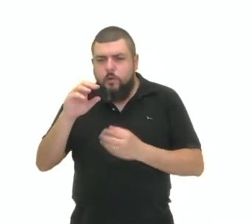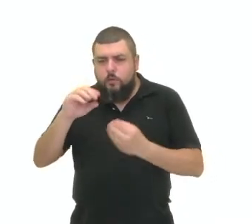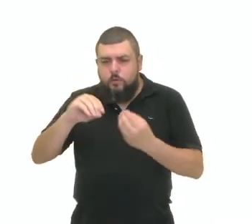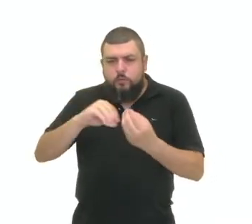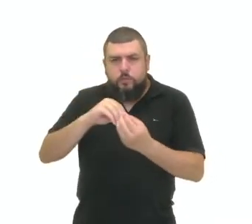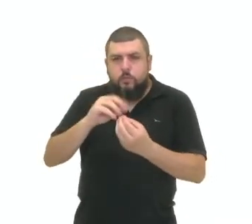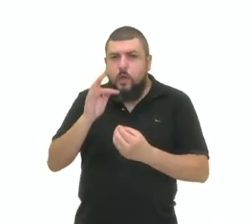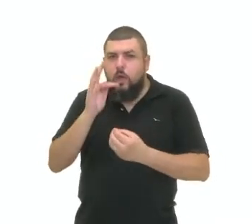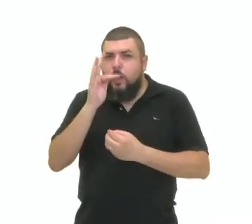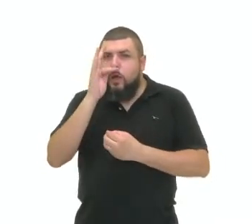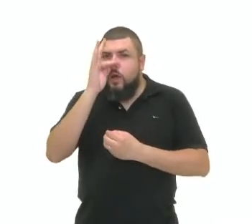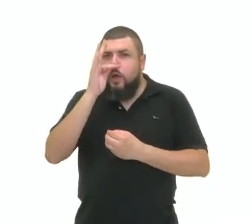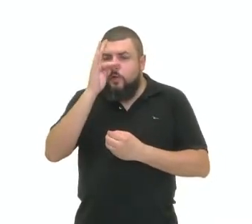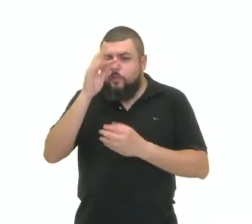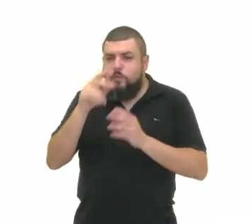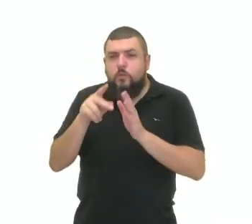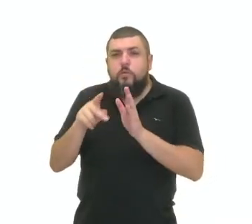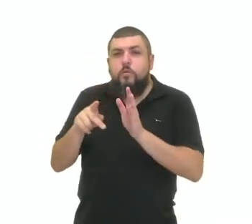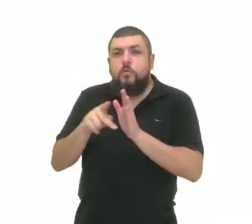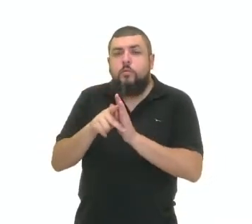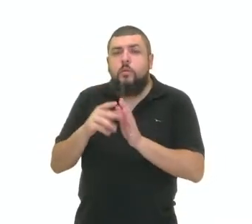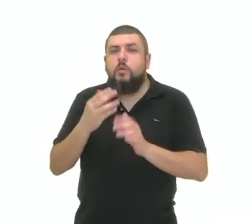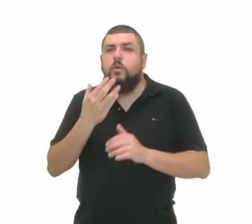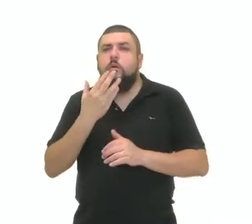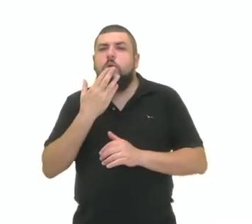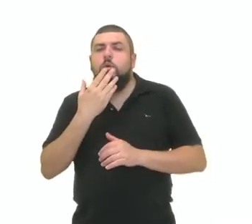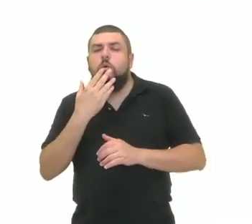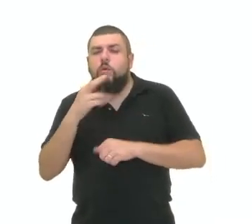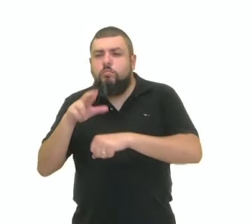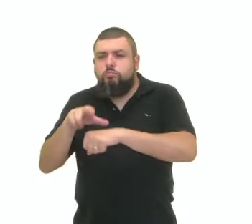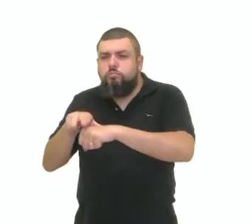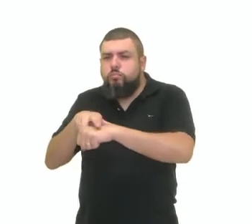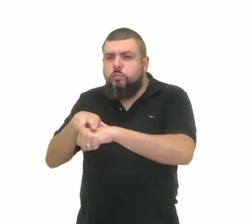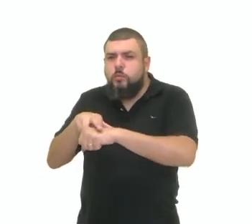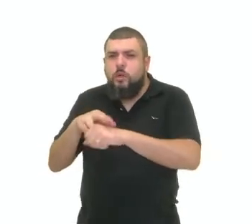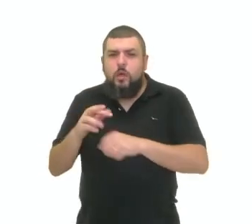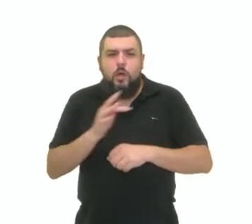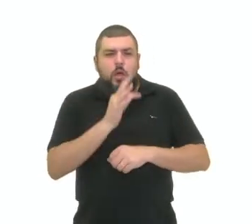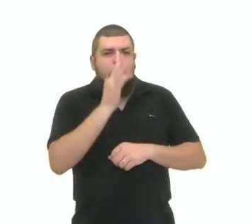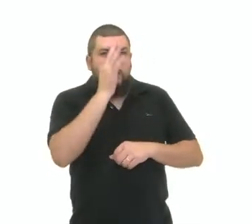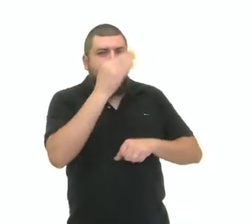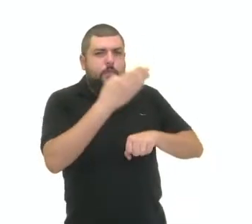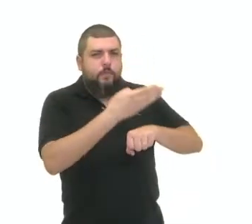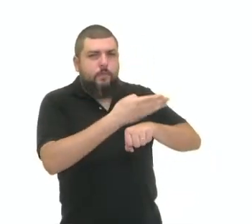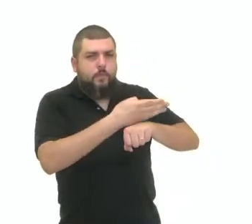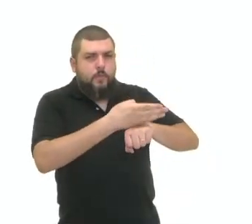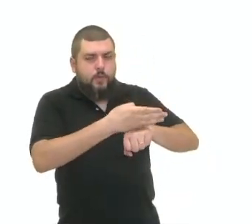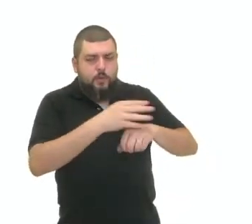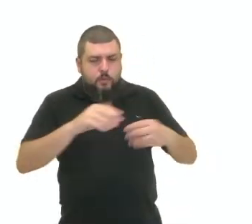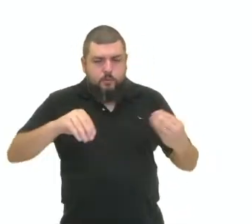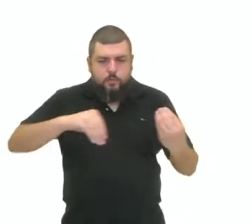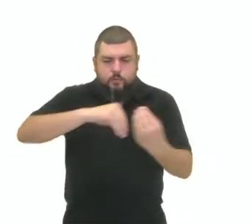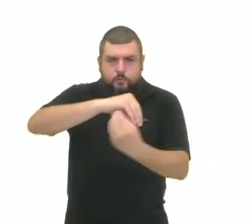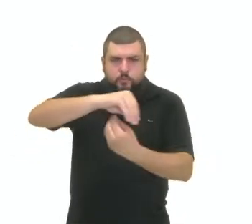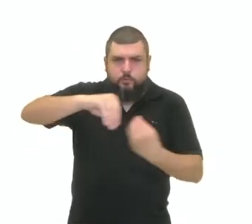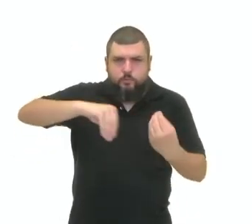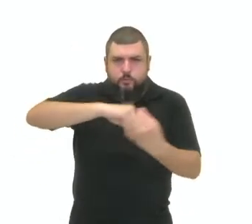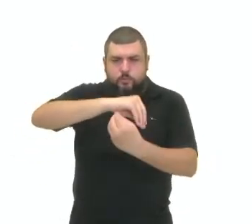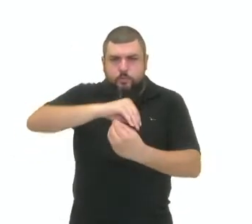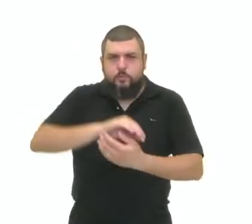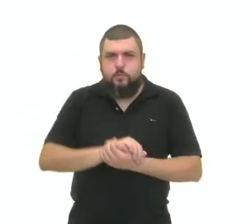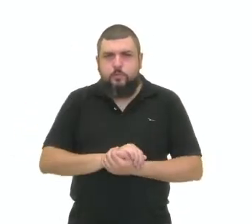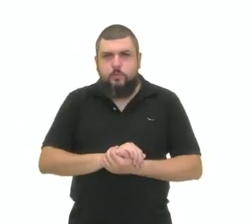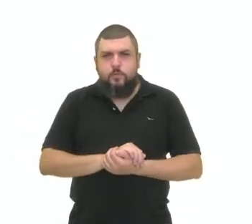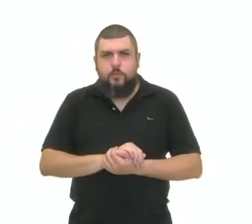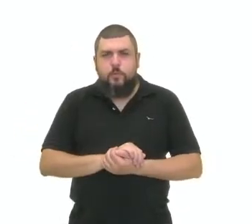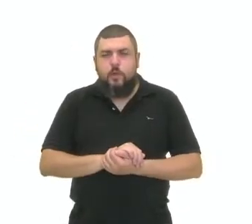puras, as de cor púrpura e flores brancas. O cruzamento entre essas plantas